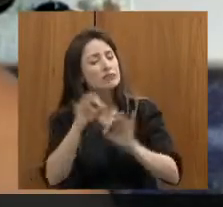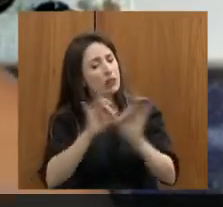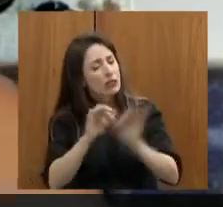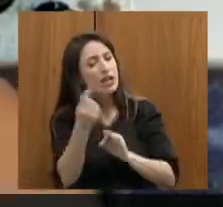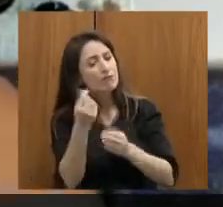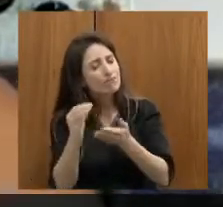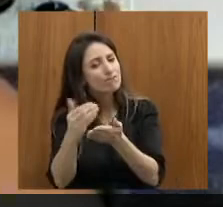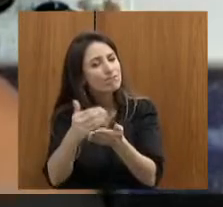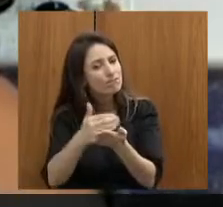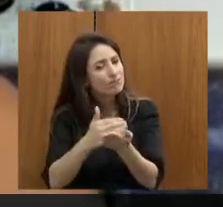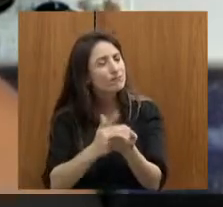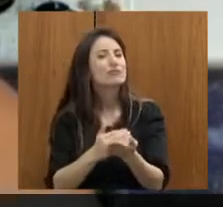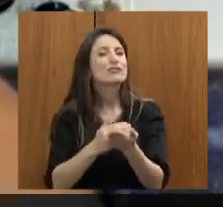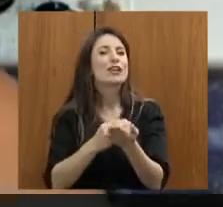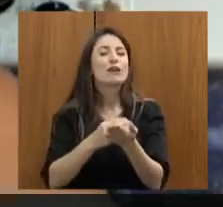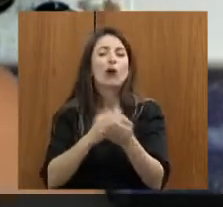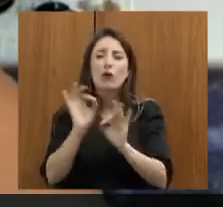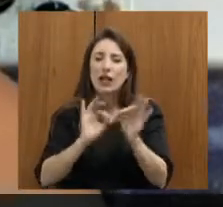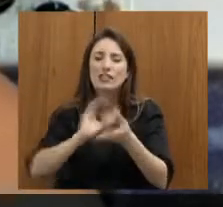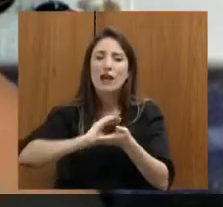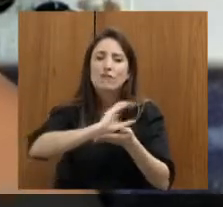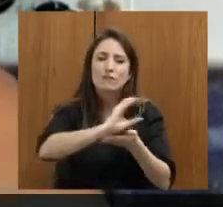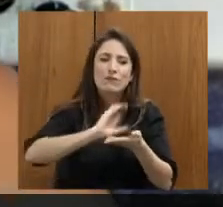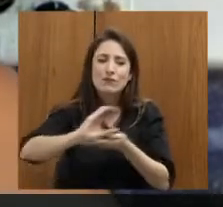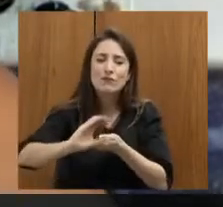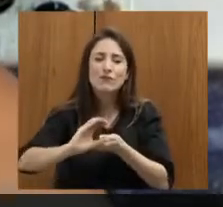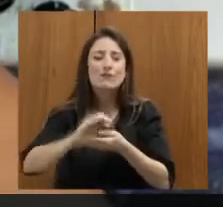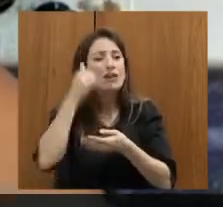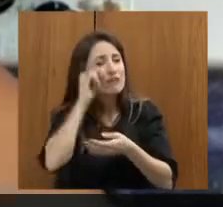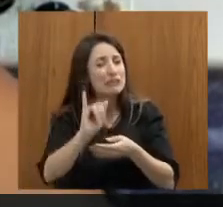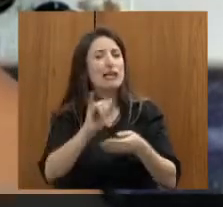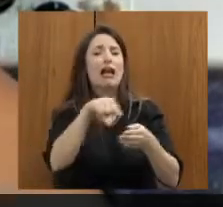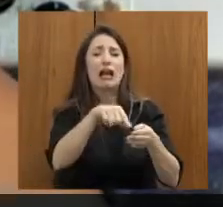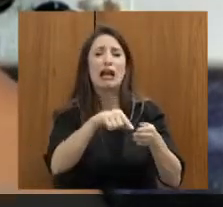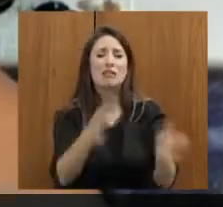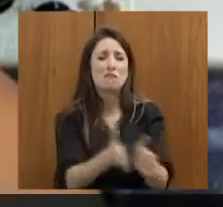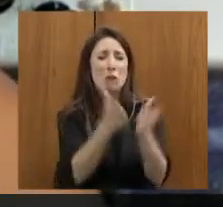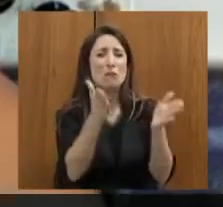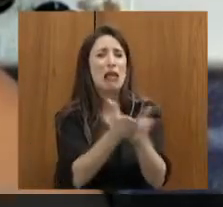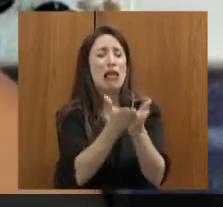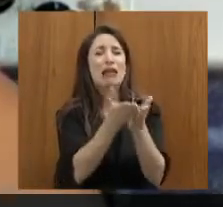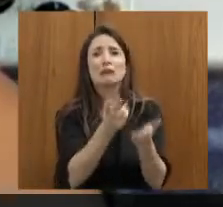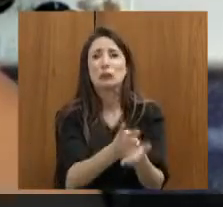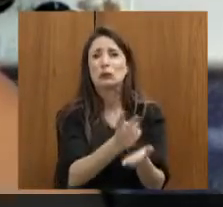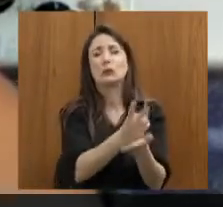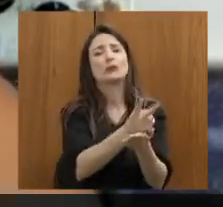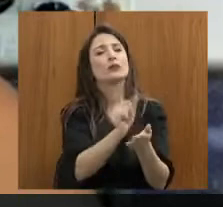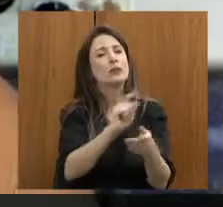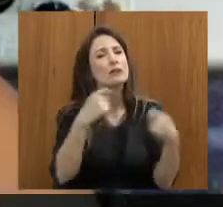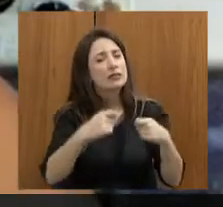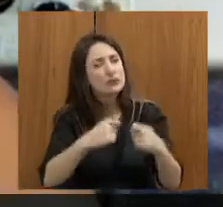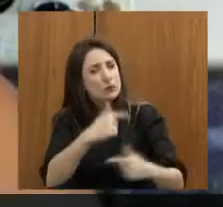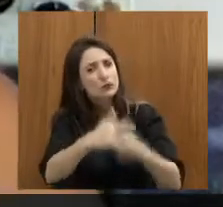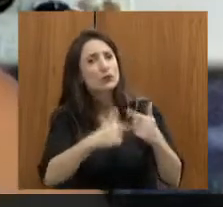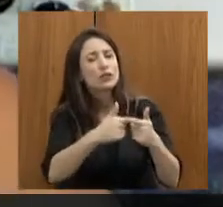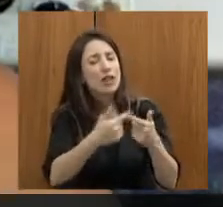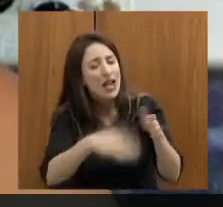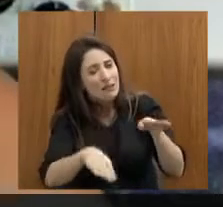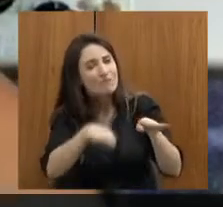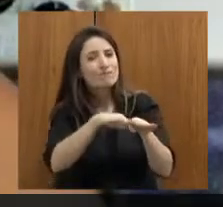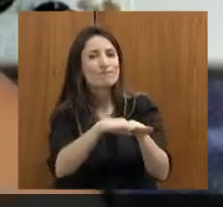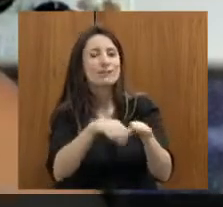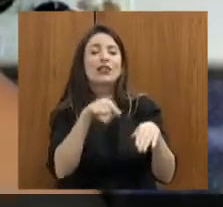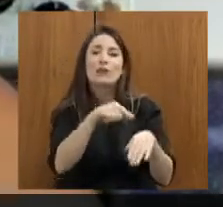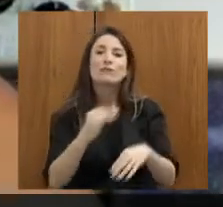e fortalecimento da cultura e da superação da pobreza para a cultura pode e é um ativo econômico importante mas